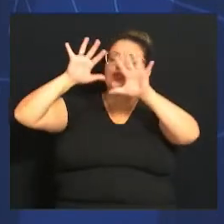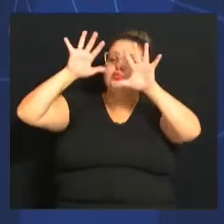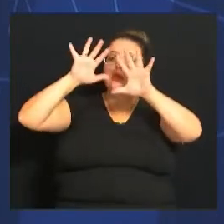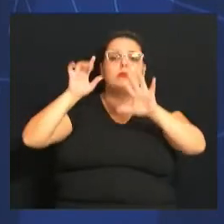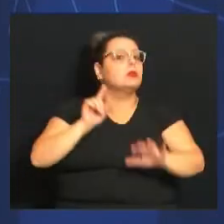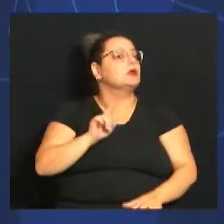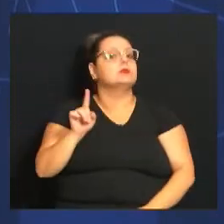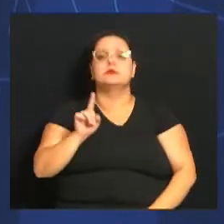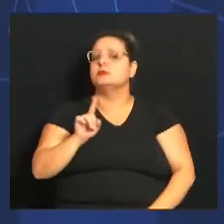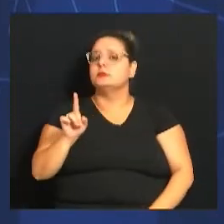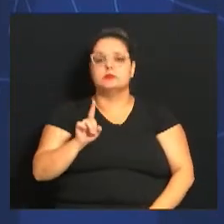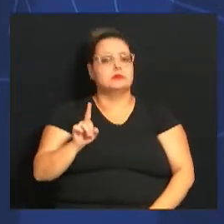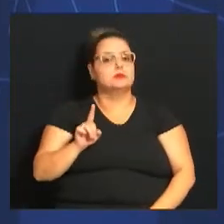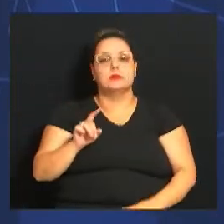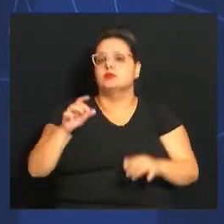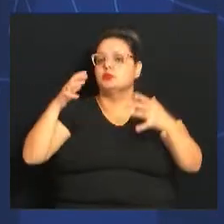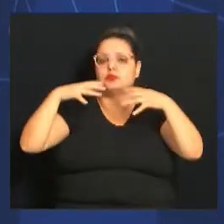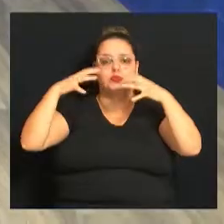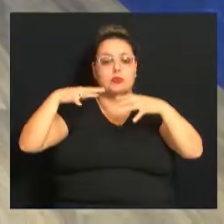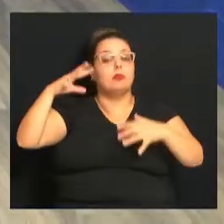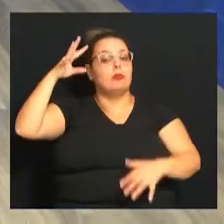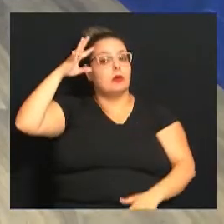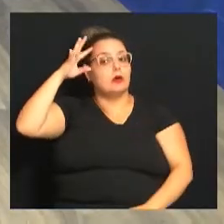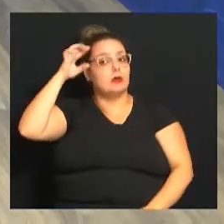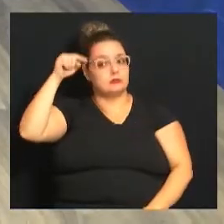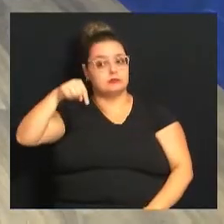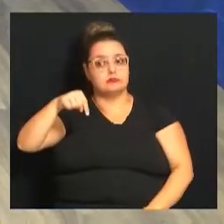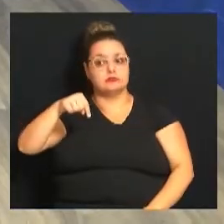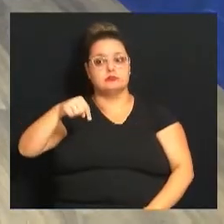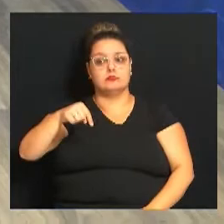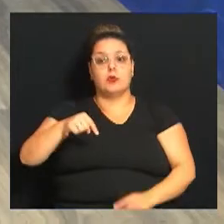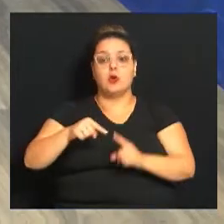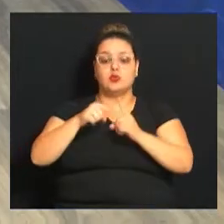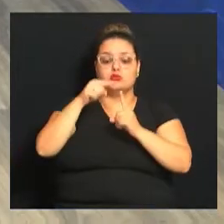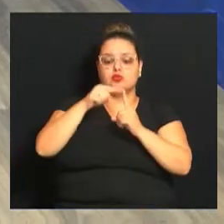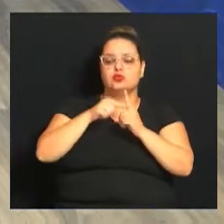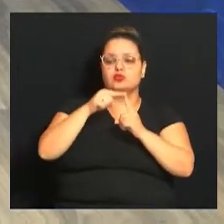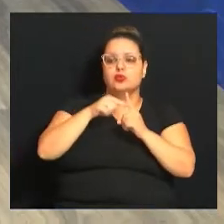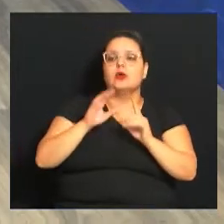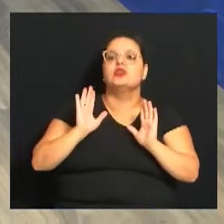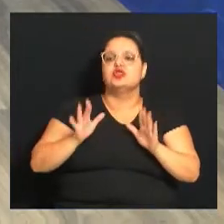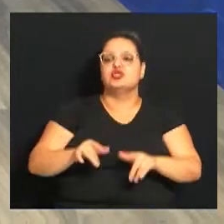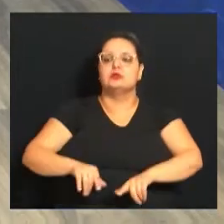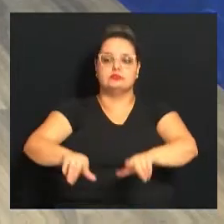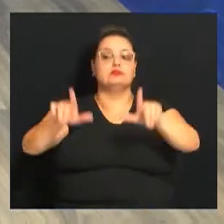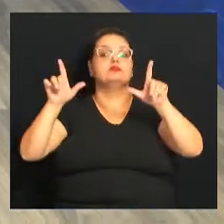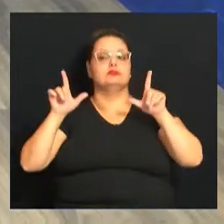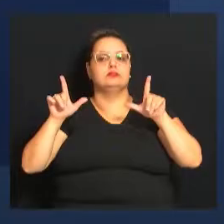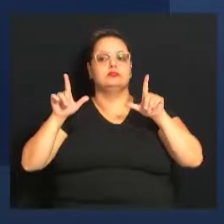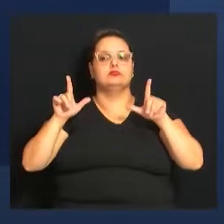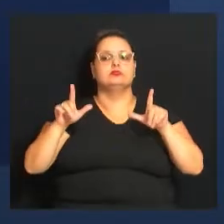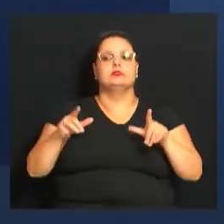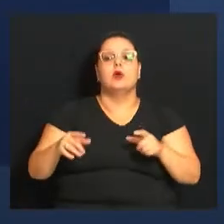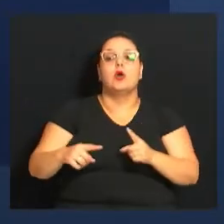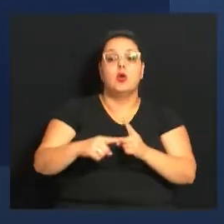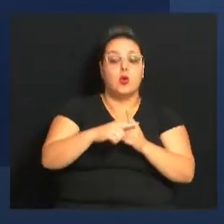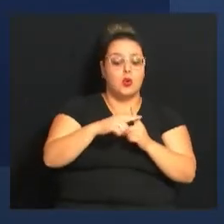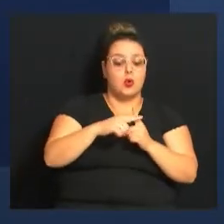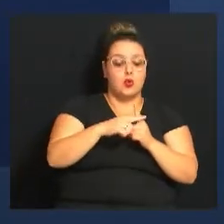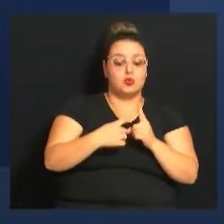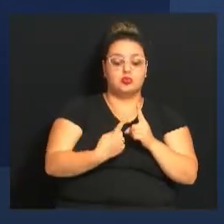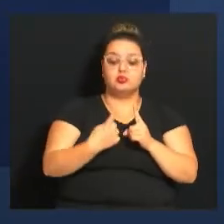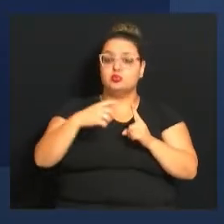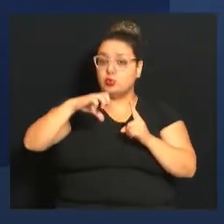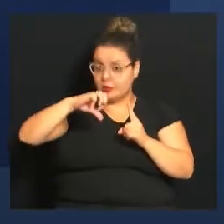tem previsão de chuva para esta quarta-feira. Sobre as temperaturas, olha só, elas já estão aqui na minha tela. Então, mínima de 19